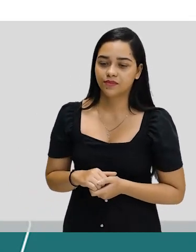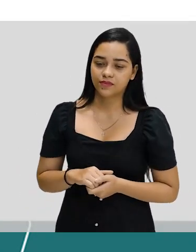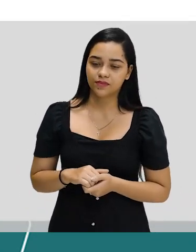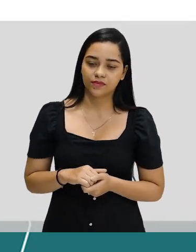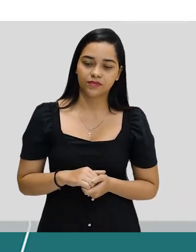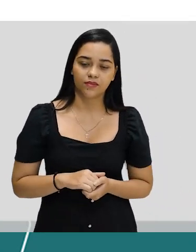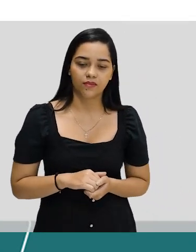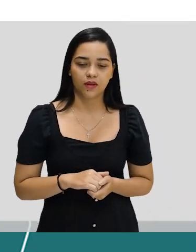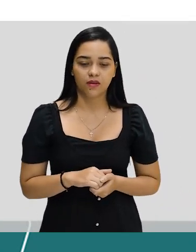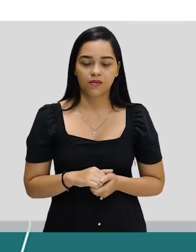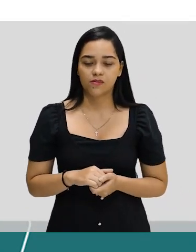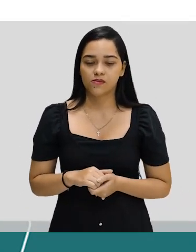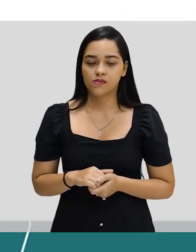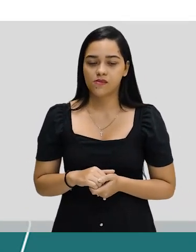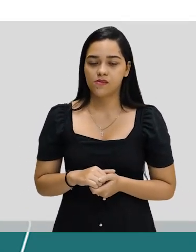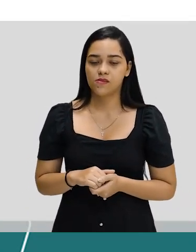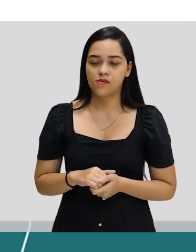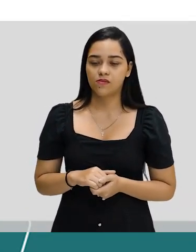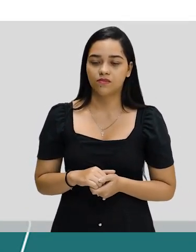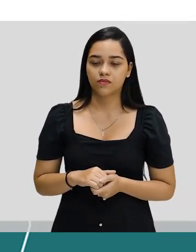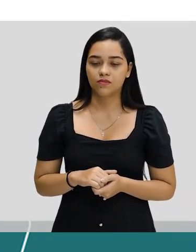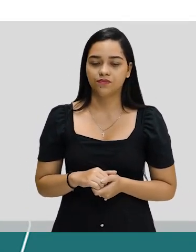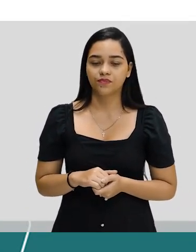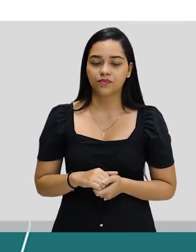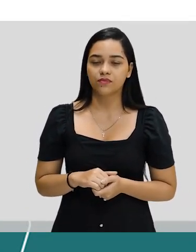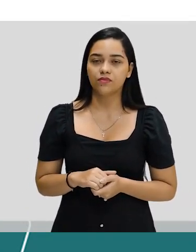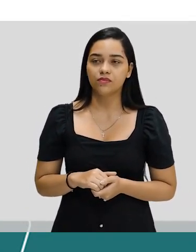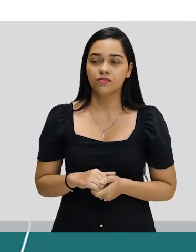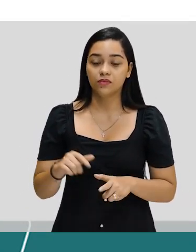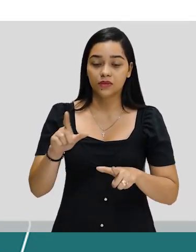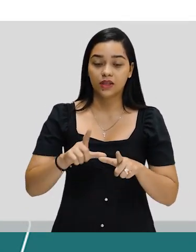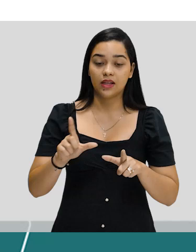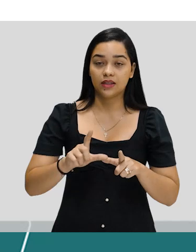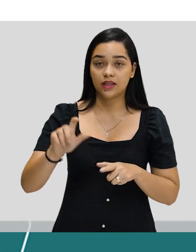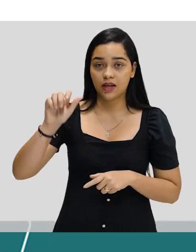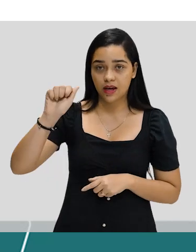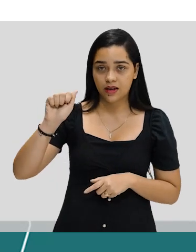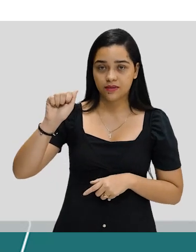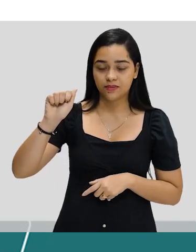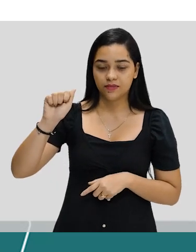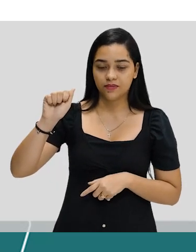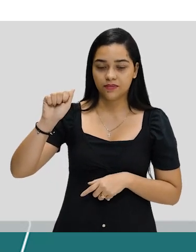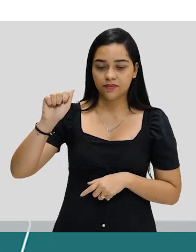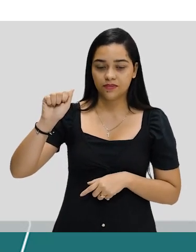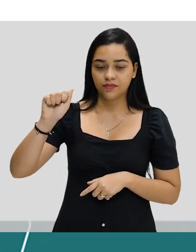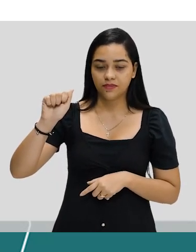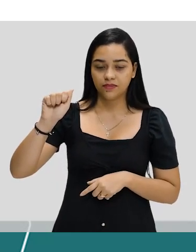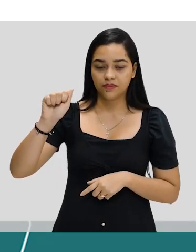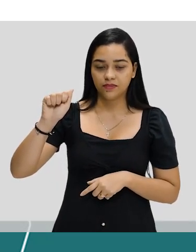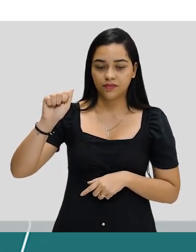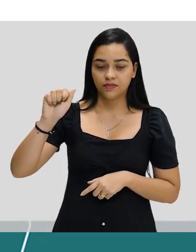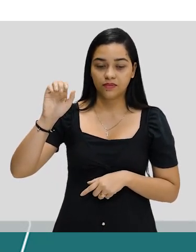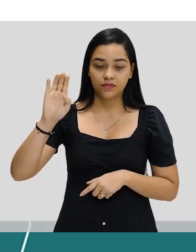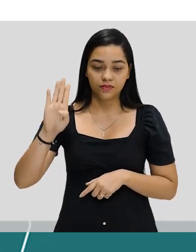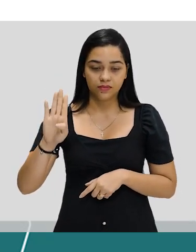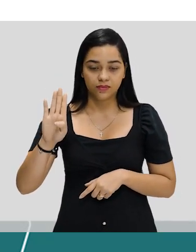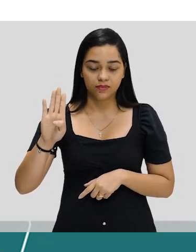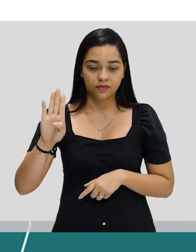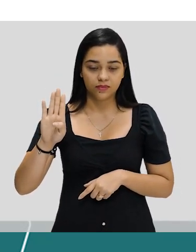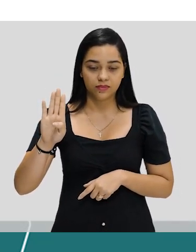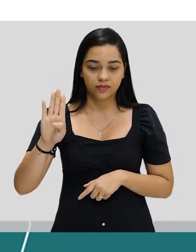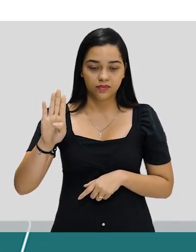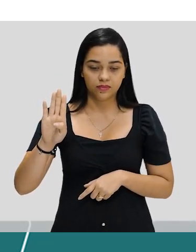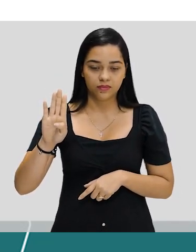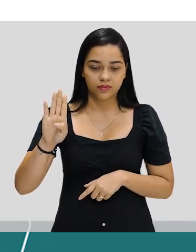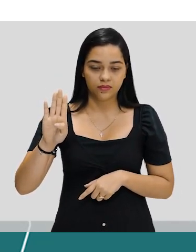alternativas há dois advérbios, exceto em. Ele permaneceu muito calado. Amanhã não